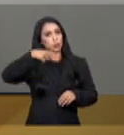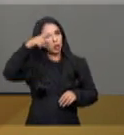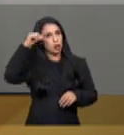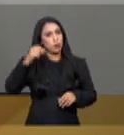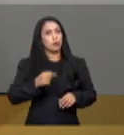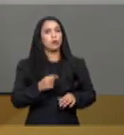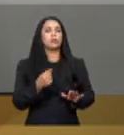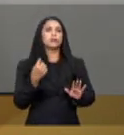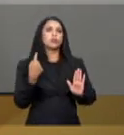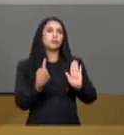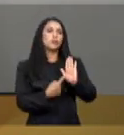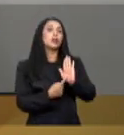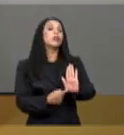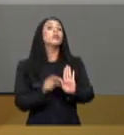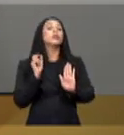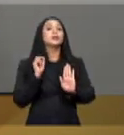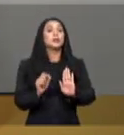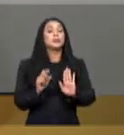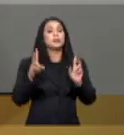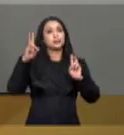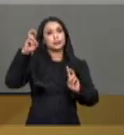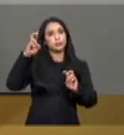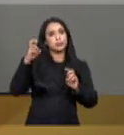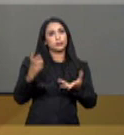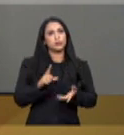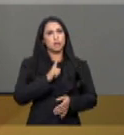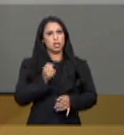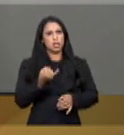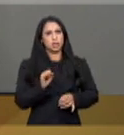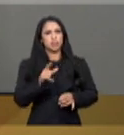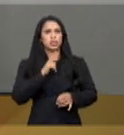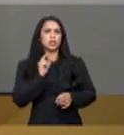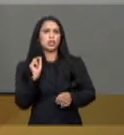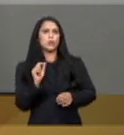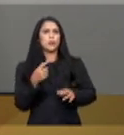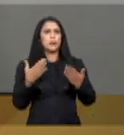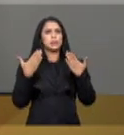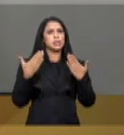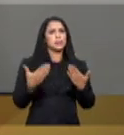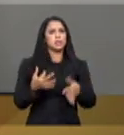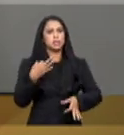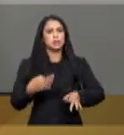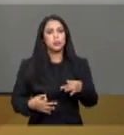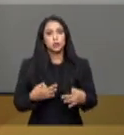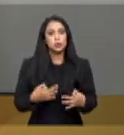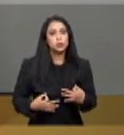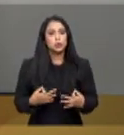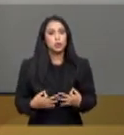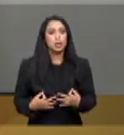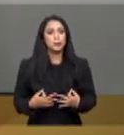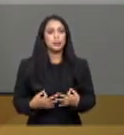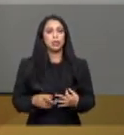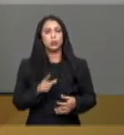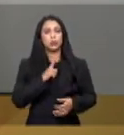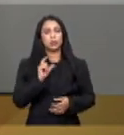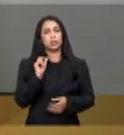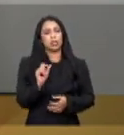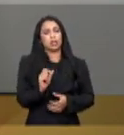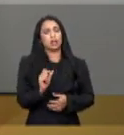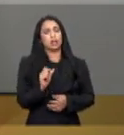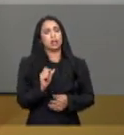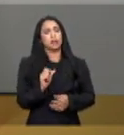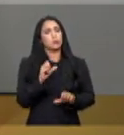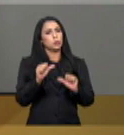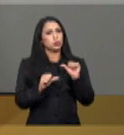Barroso, que então afirmou, aspas, em casos como o que se apresenta para julgamento, em que se estará promovendo a mudança